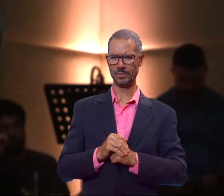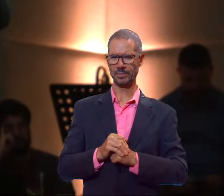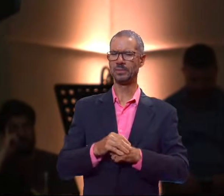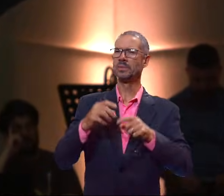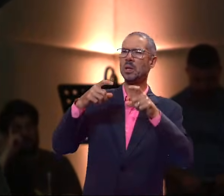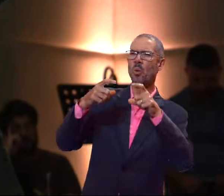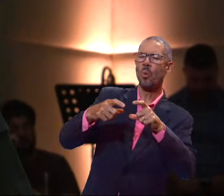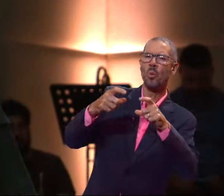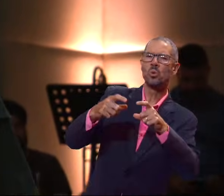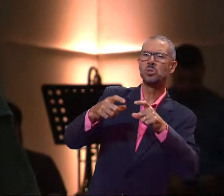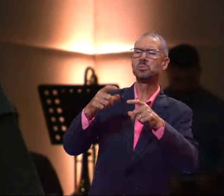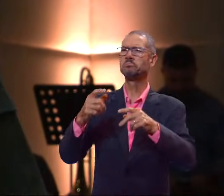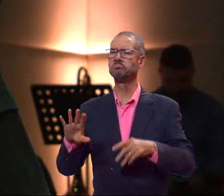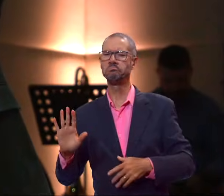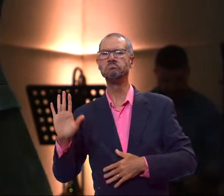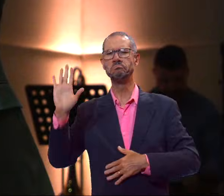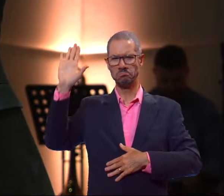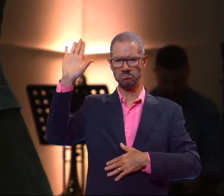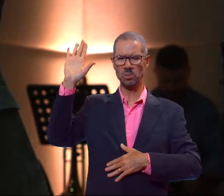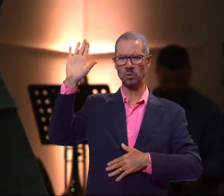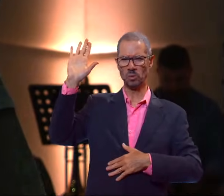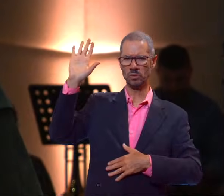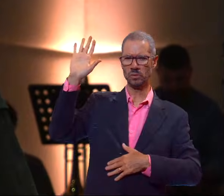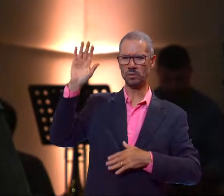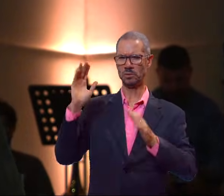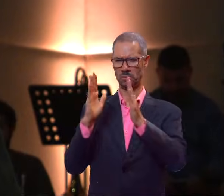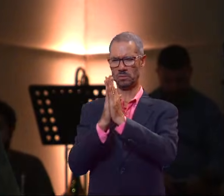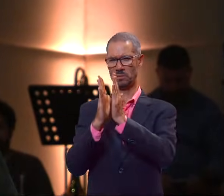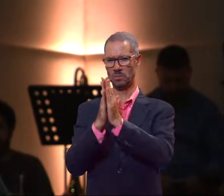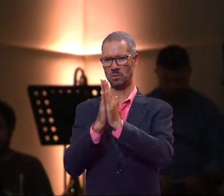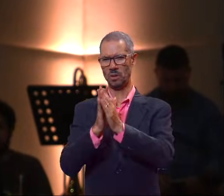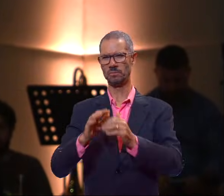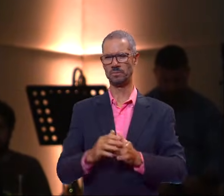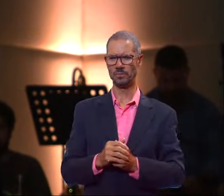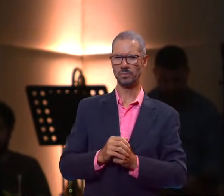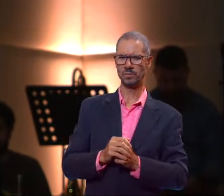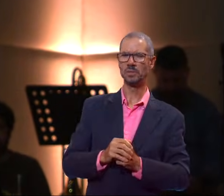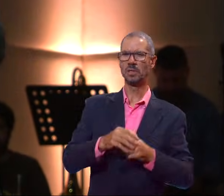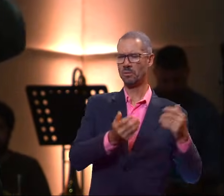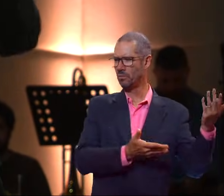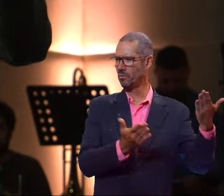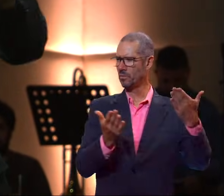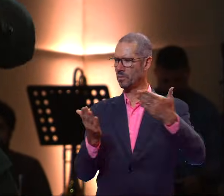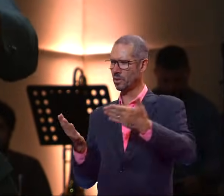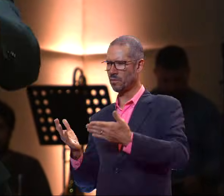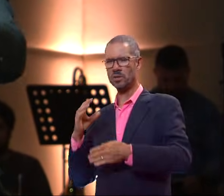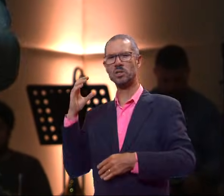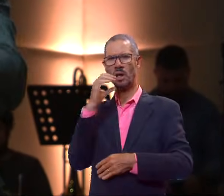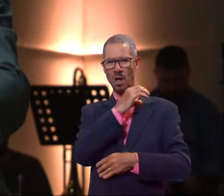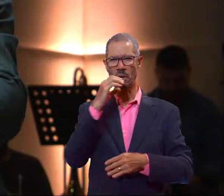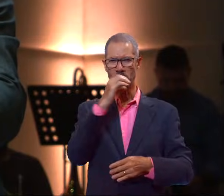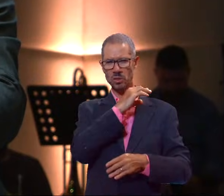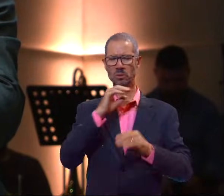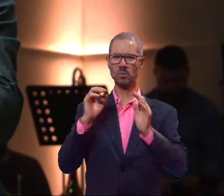Aonde você está aí? Levanta a sua mão aí, você quer clamar. Tem vários. Venha aqui à frente rapidinho, nós vamos levantar um